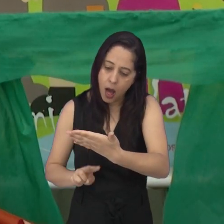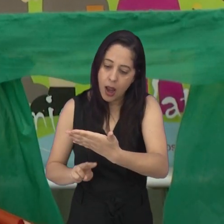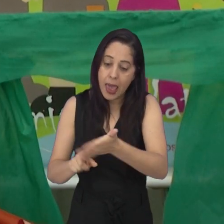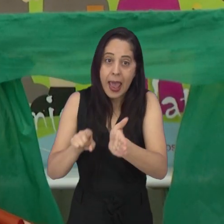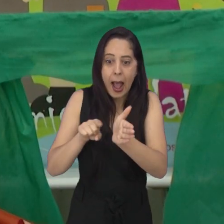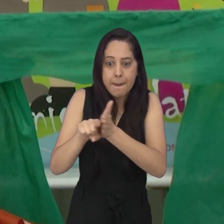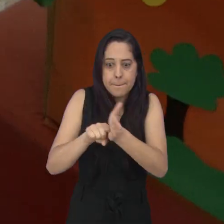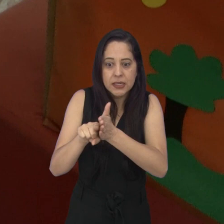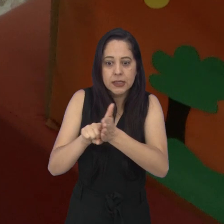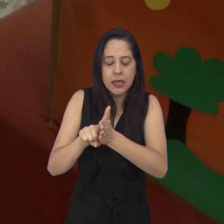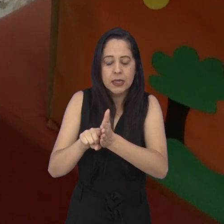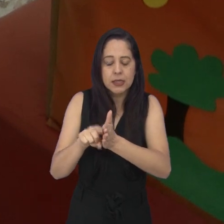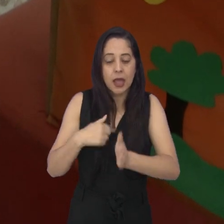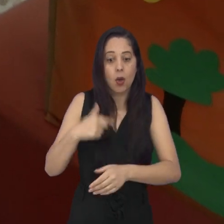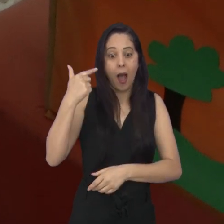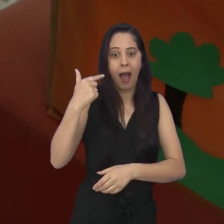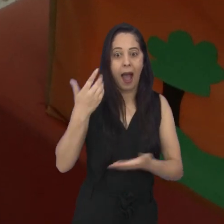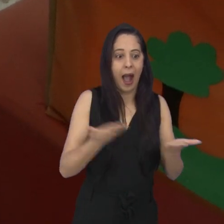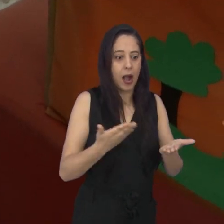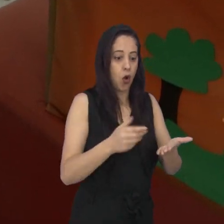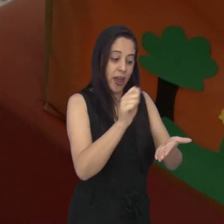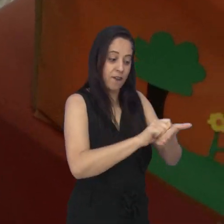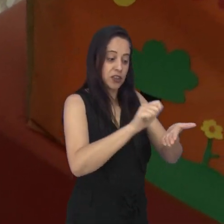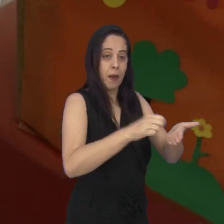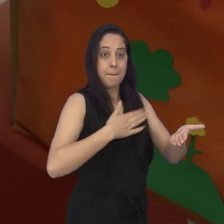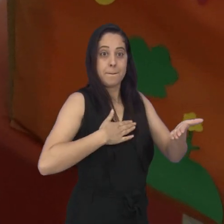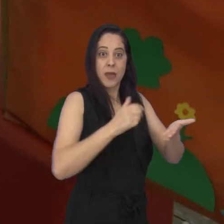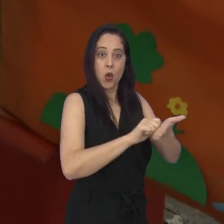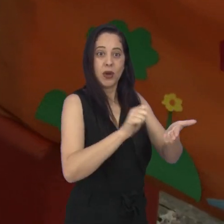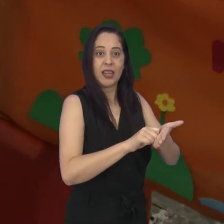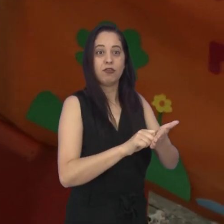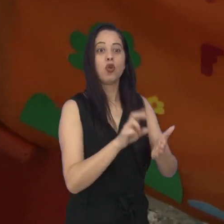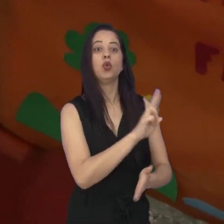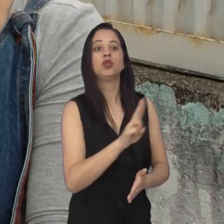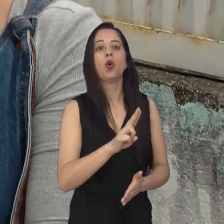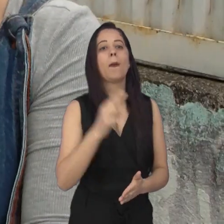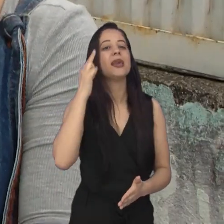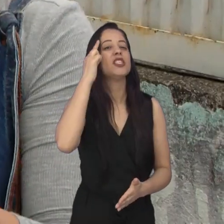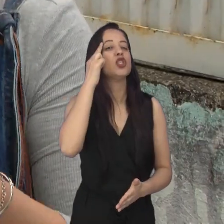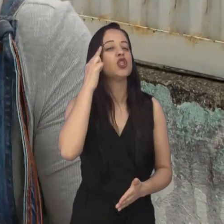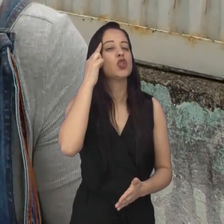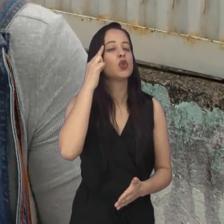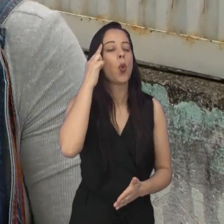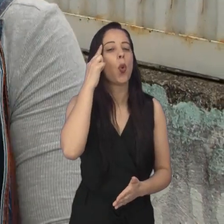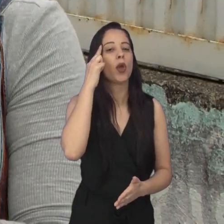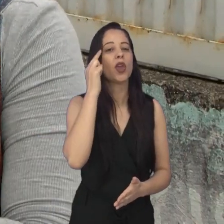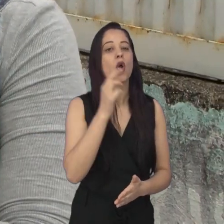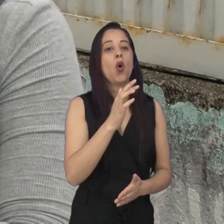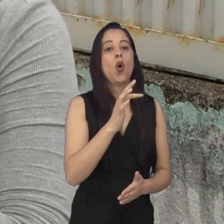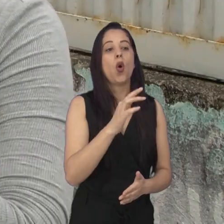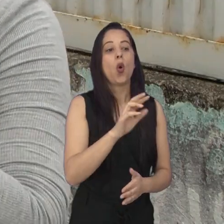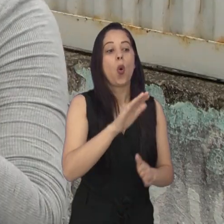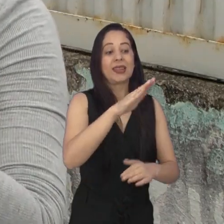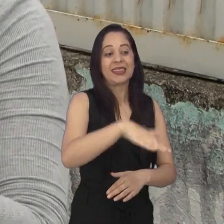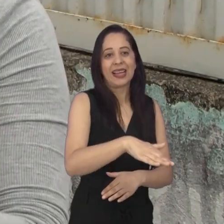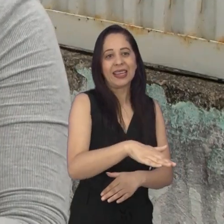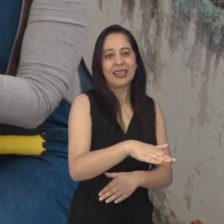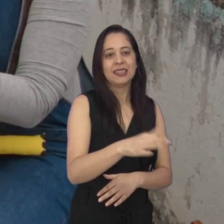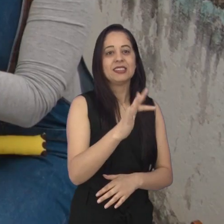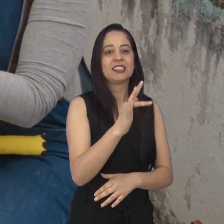para criar o meu primeiro livro. E aí quando nasceu o Sonho de Francisco. Que foi o livro, mas até aí não